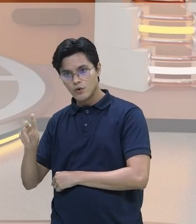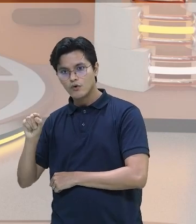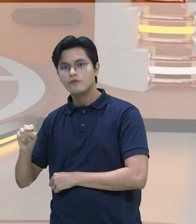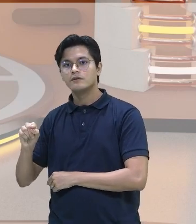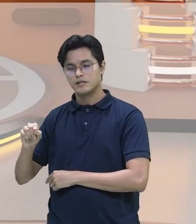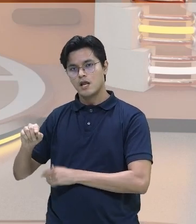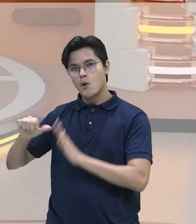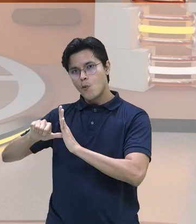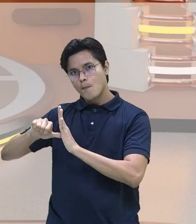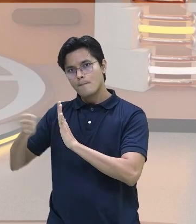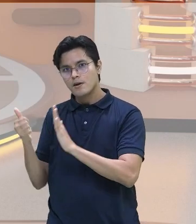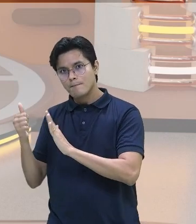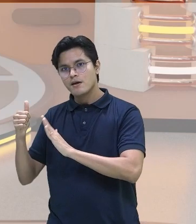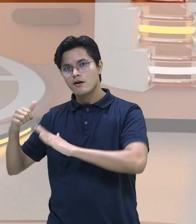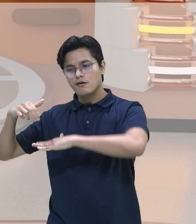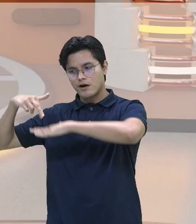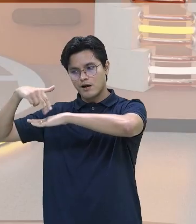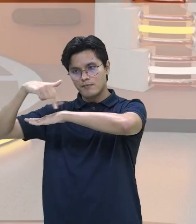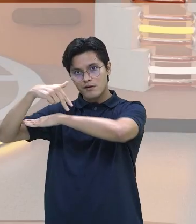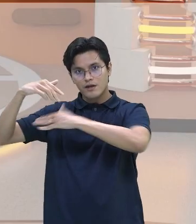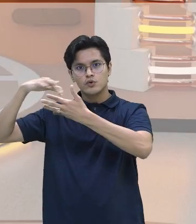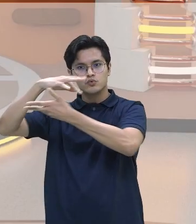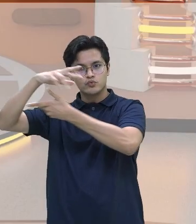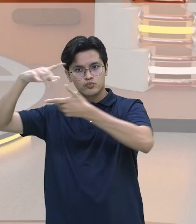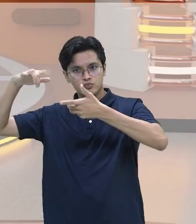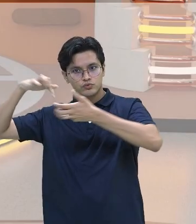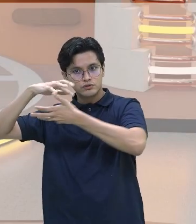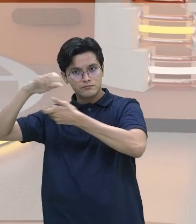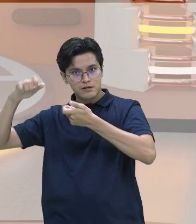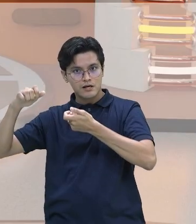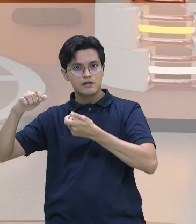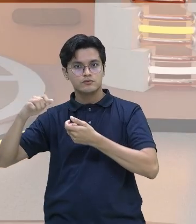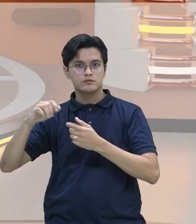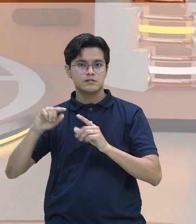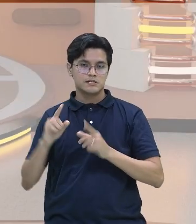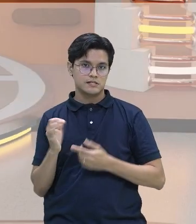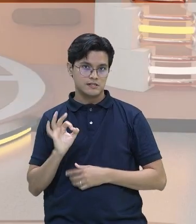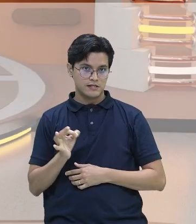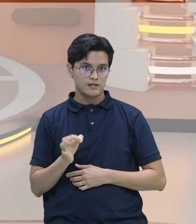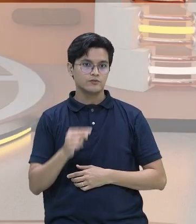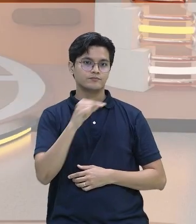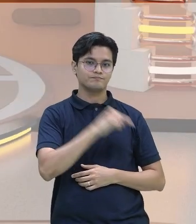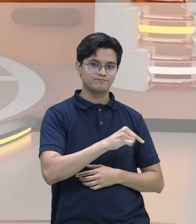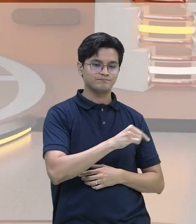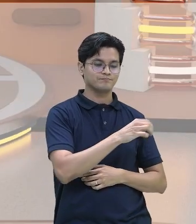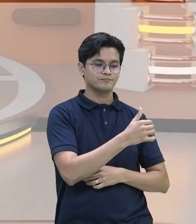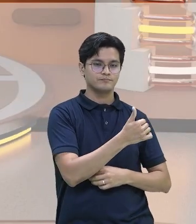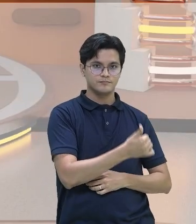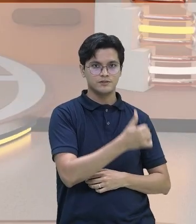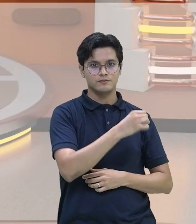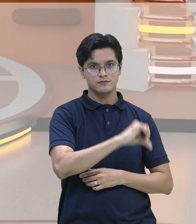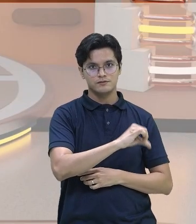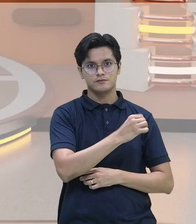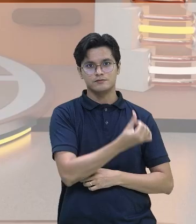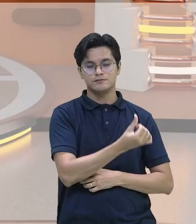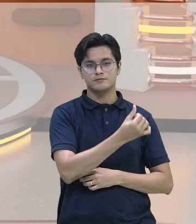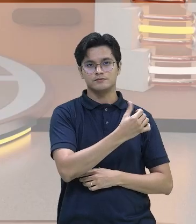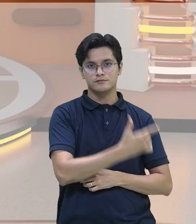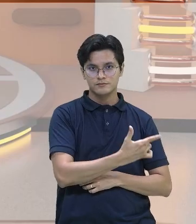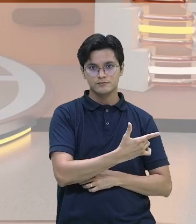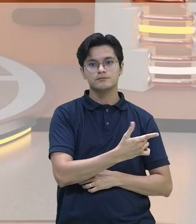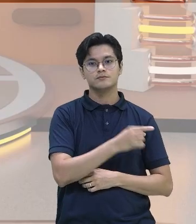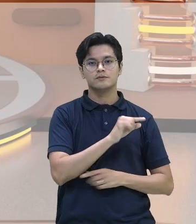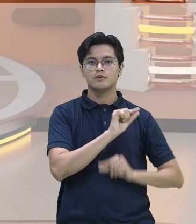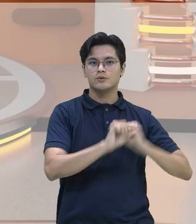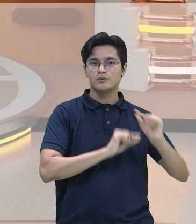nave, em 65, perdão, tá? E em 72, os Estados Unidos, né, lança ali a tripulação à Lua,